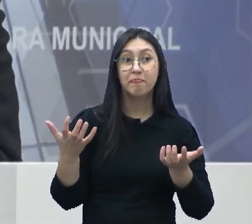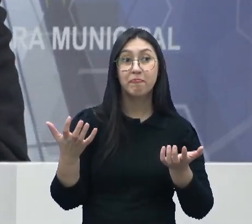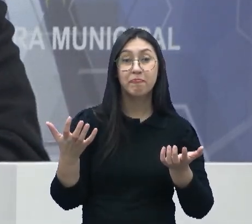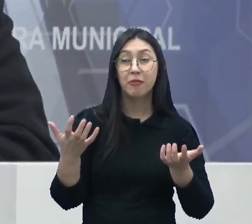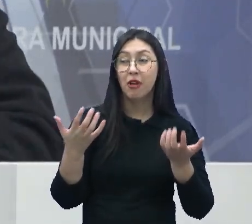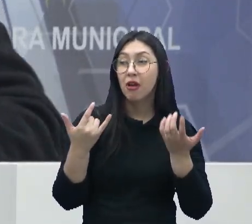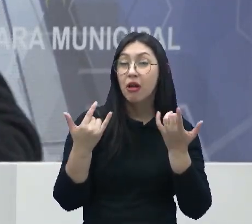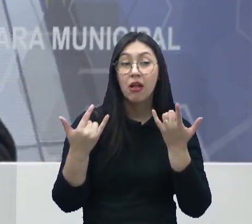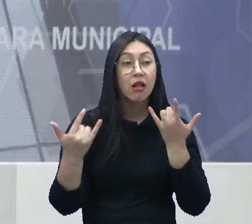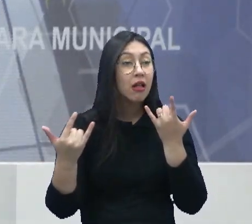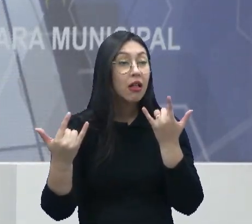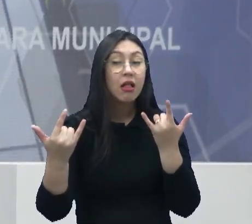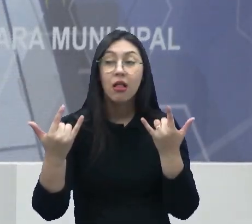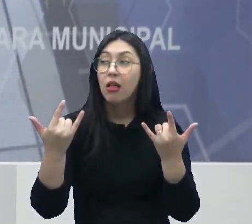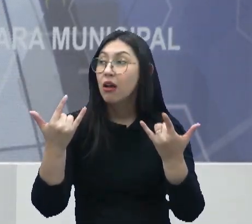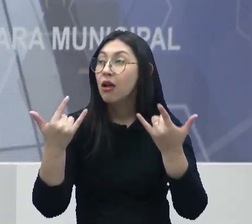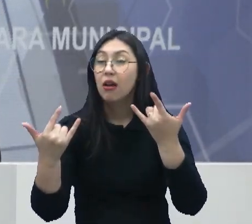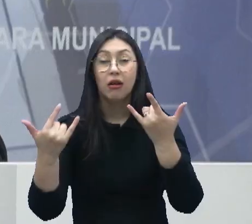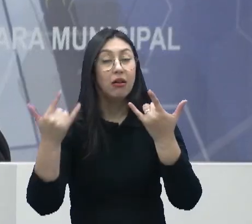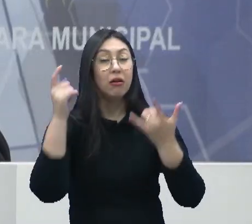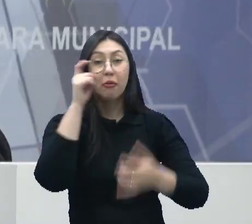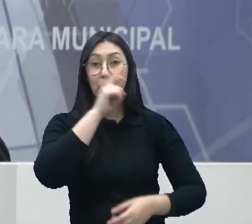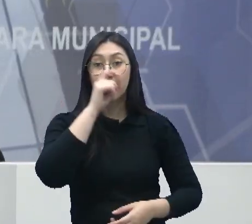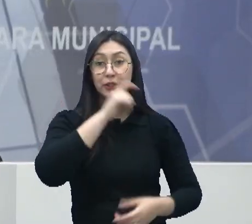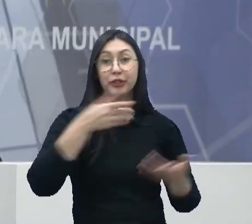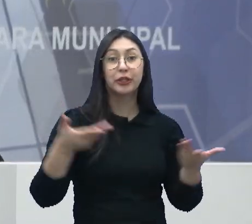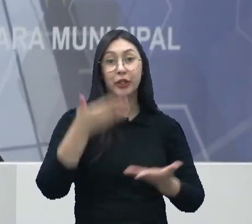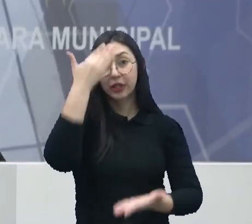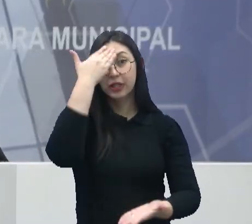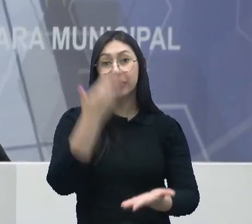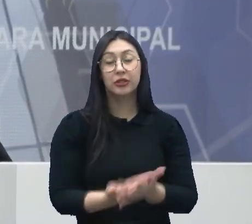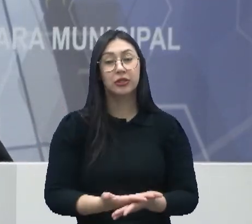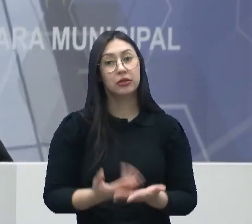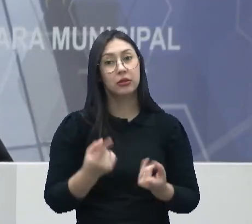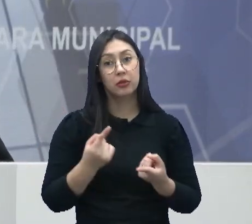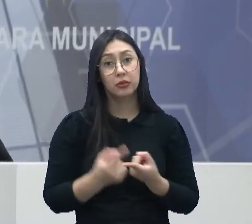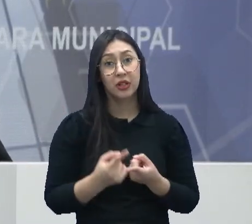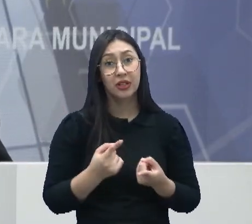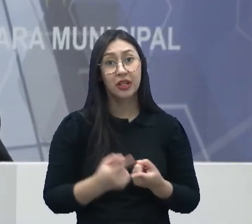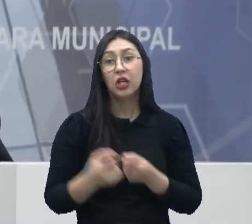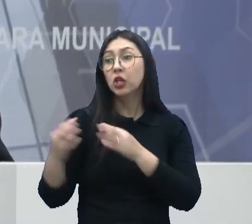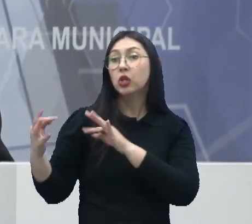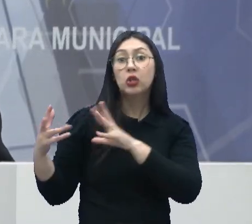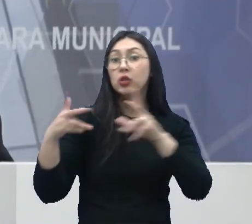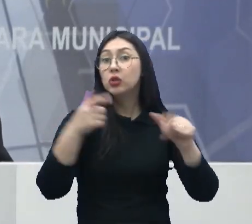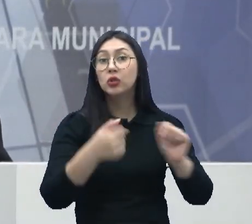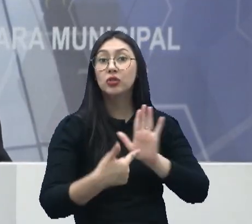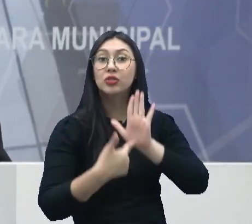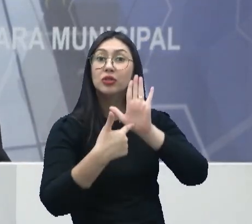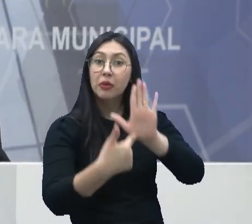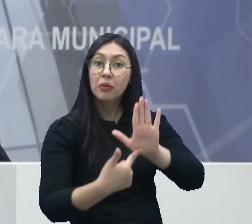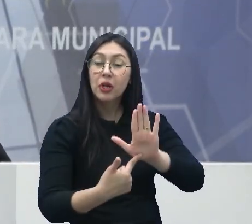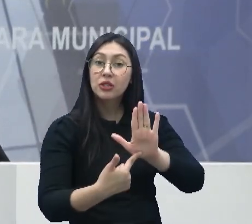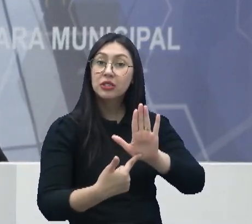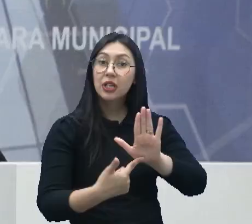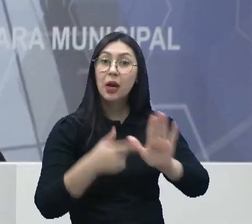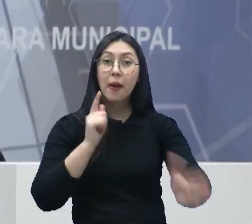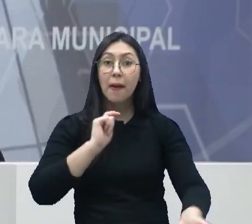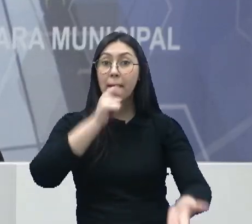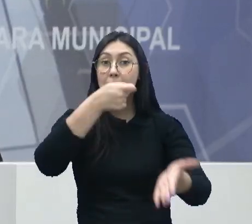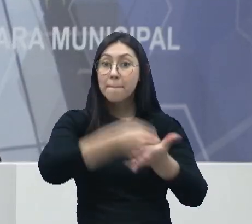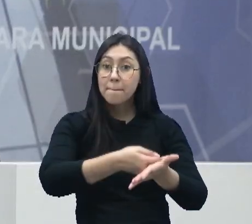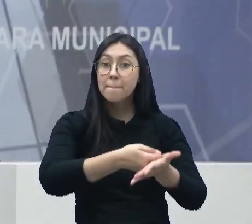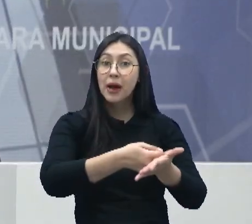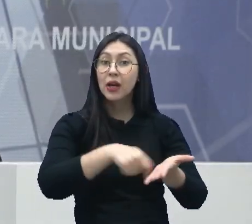seduzida por uma mentira e ela acreditou nessa mentira. Porque em todos os imóveis está lá, em moeda corrente nacional. Moeda